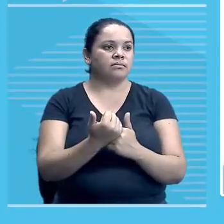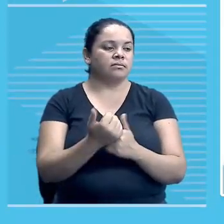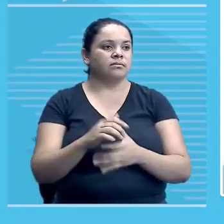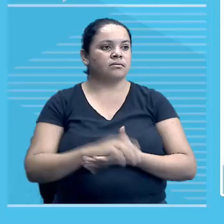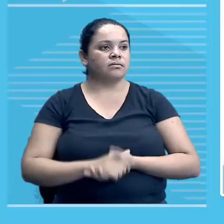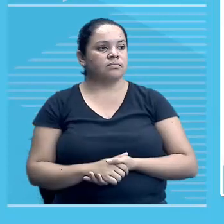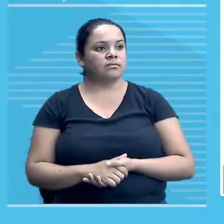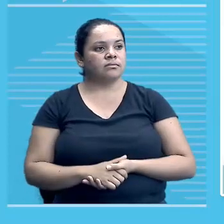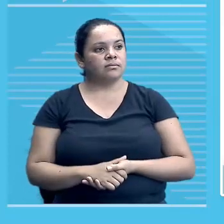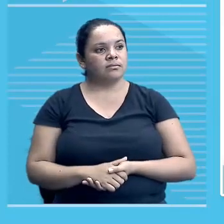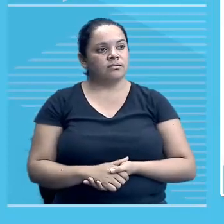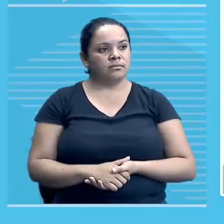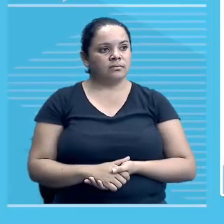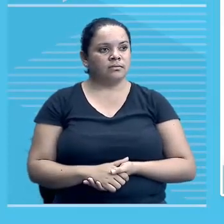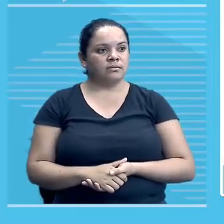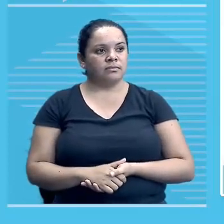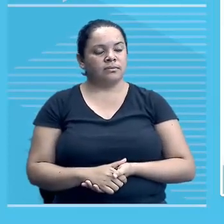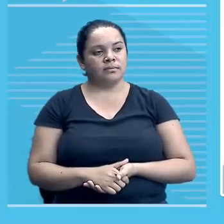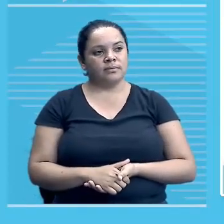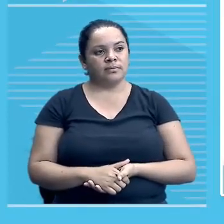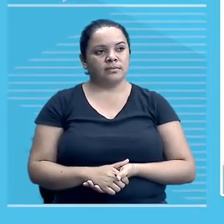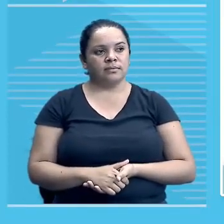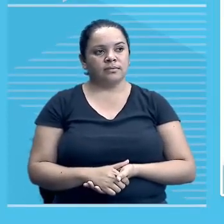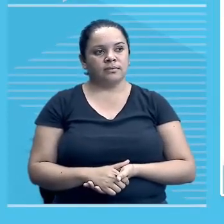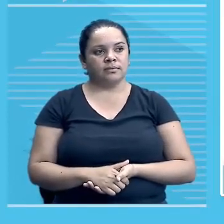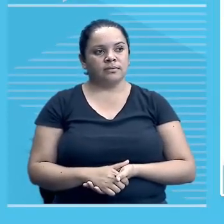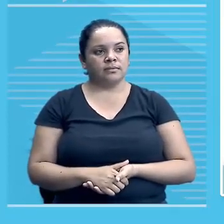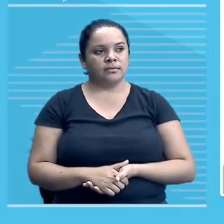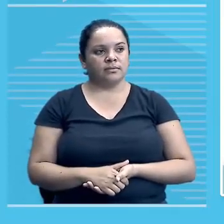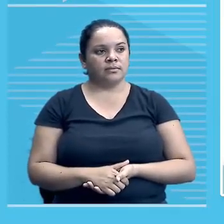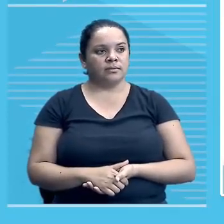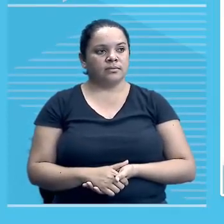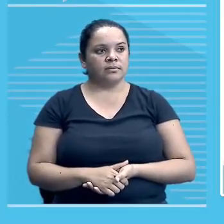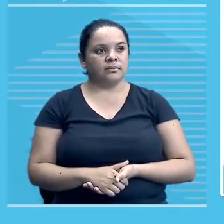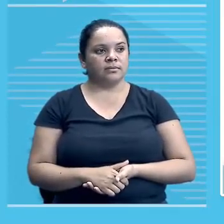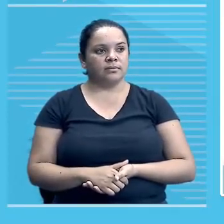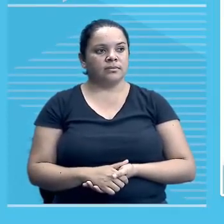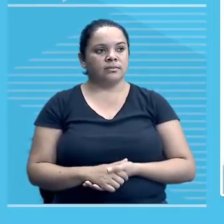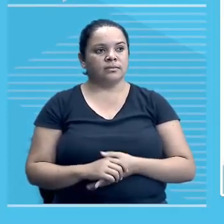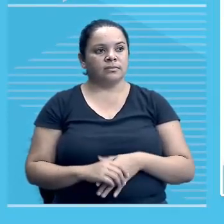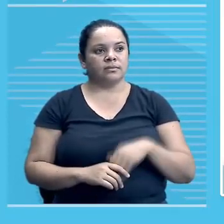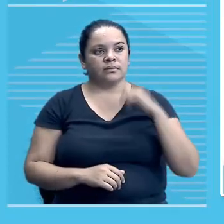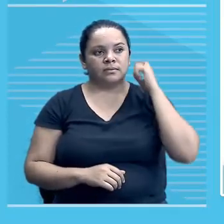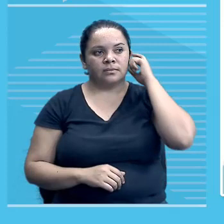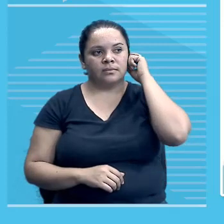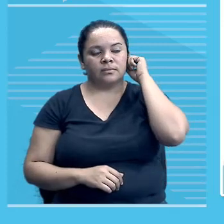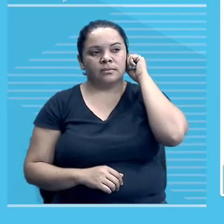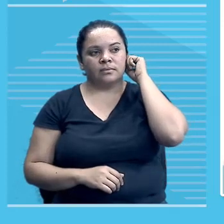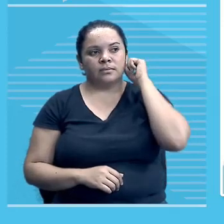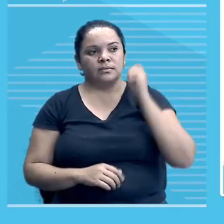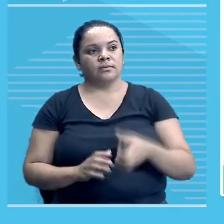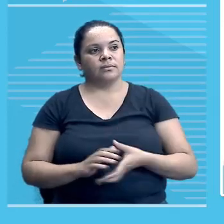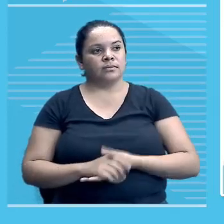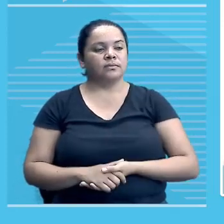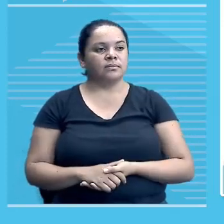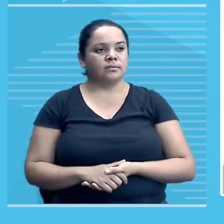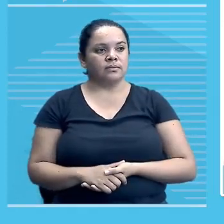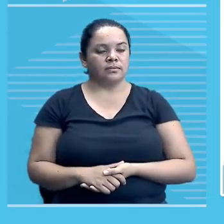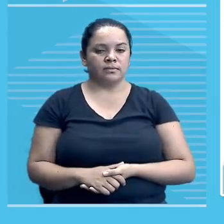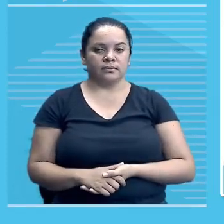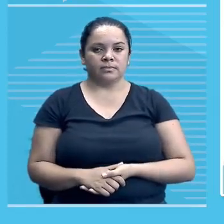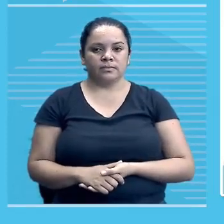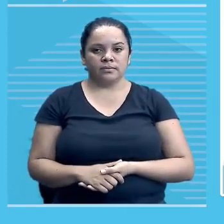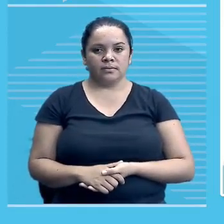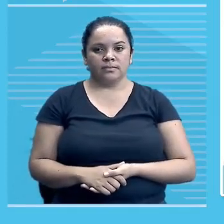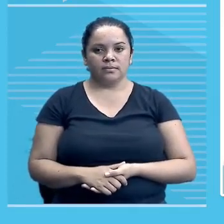fica menos 1 ao quadrado menos 4 vezes 1 vezes menos